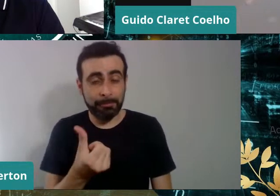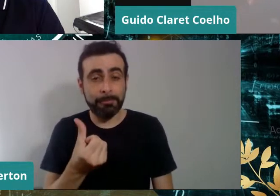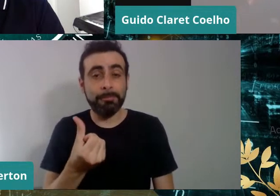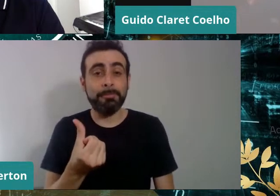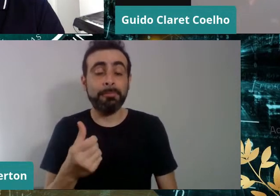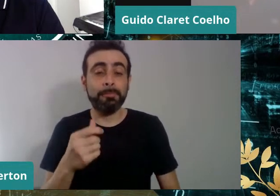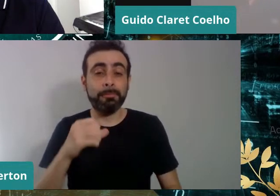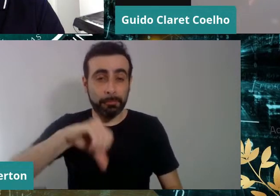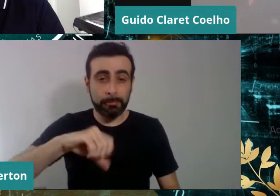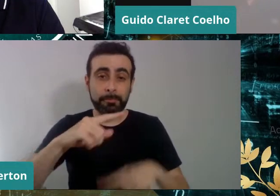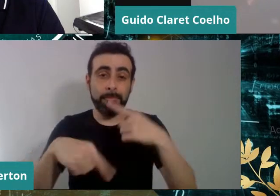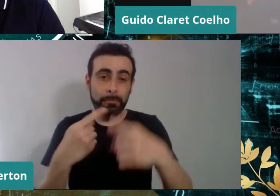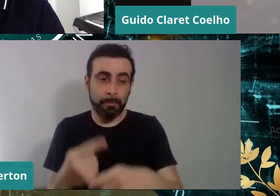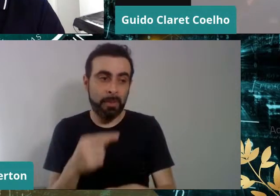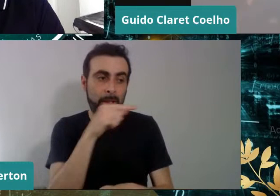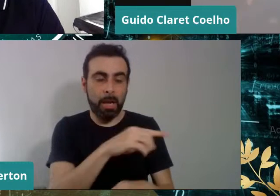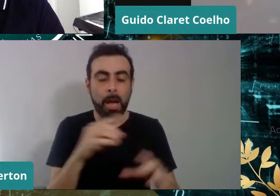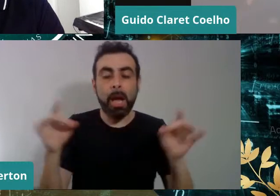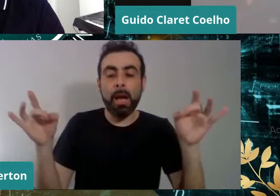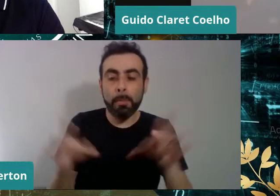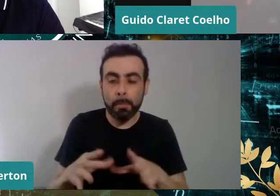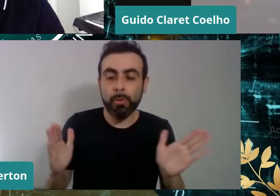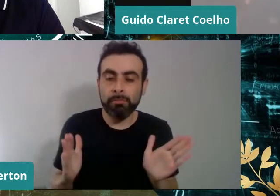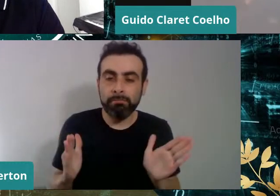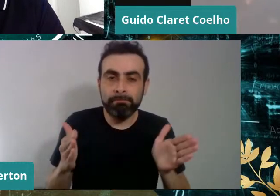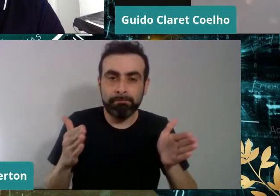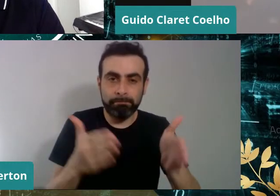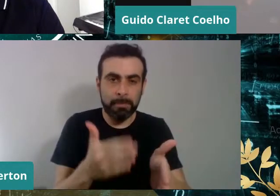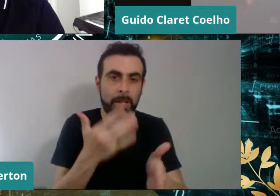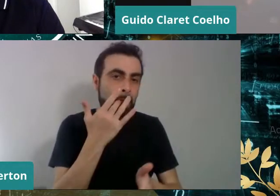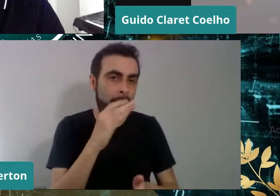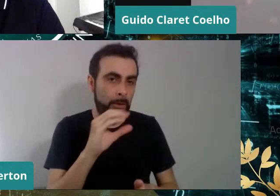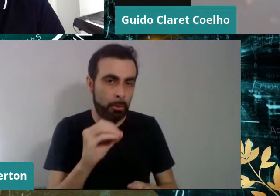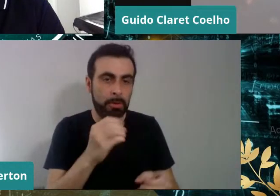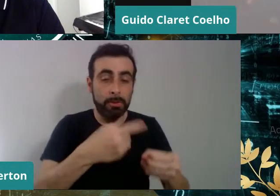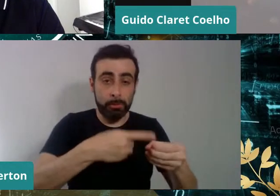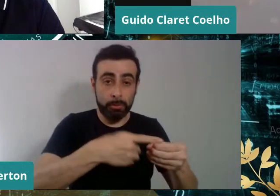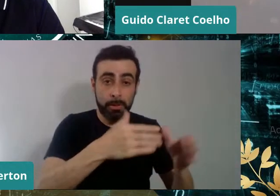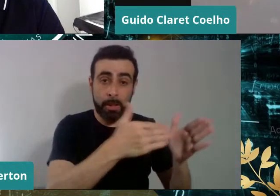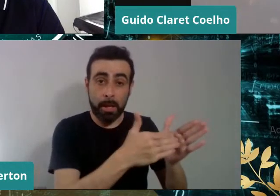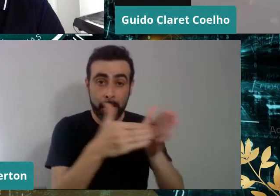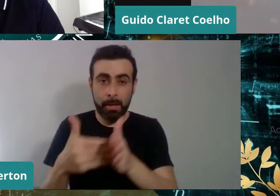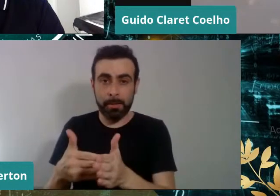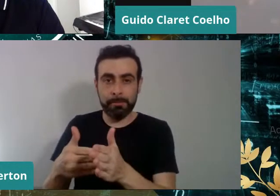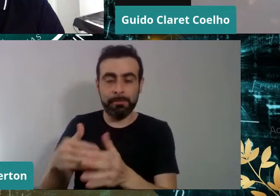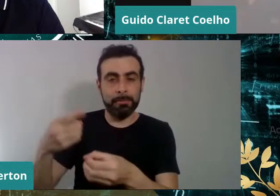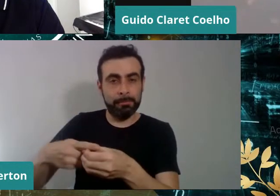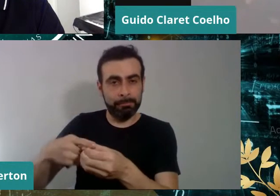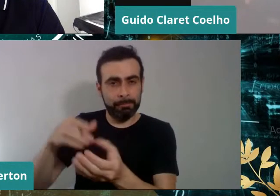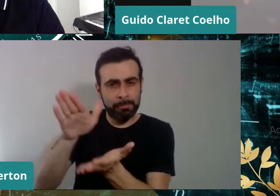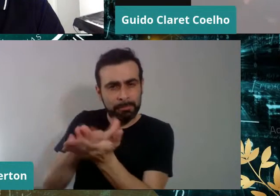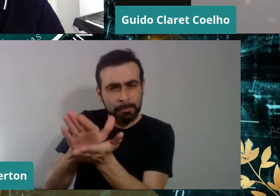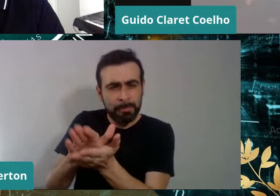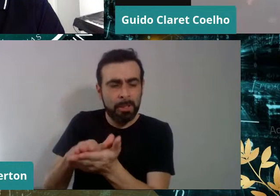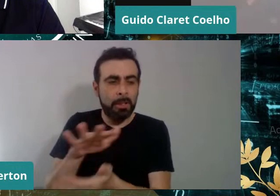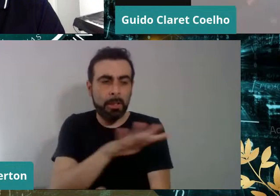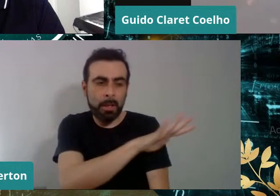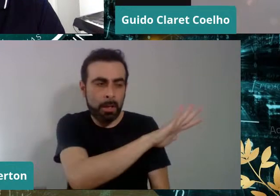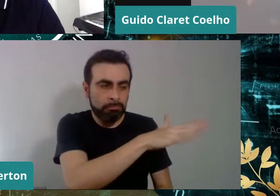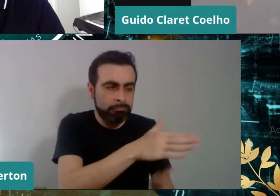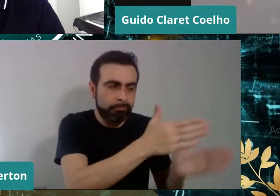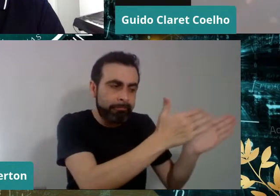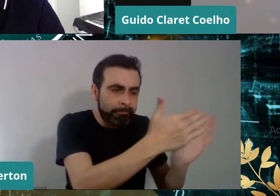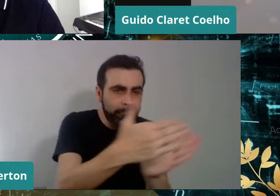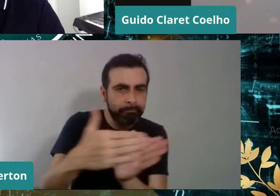asfalto entre Ourinhos e a usina. Aí, nessas alturas, o trecho de Ourinhos a Jacarezinho já estava todo